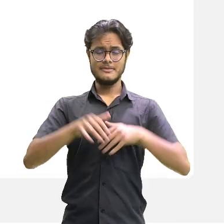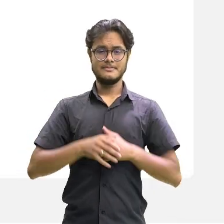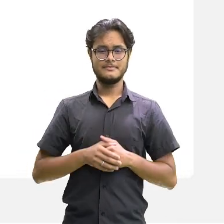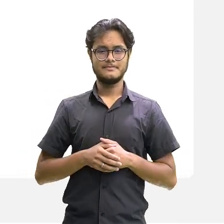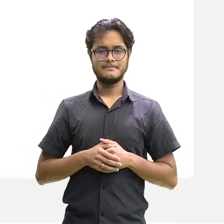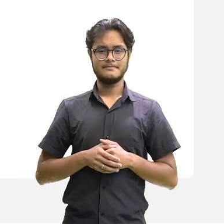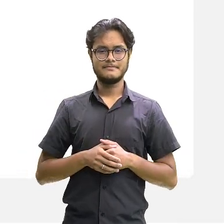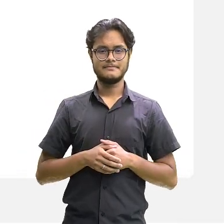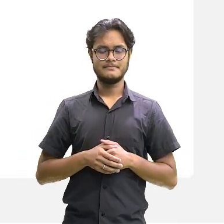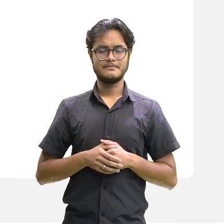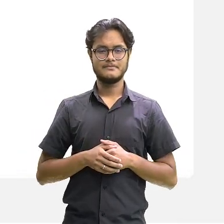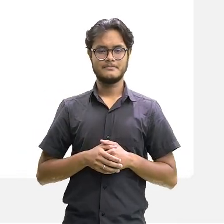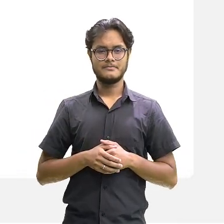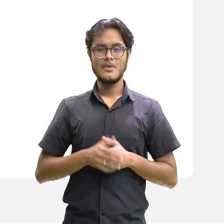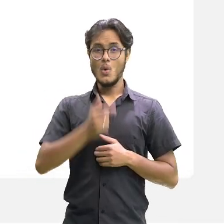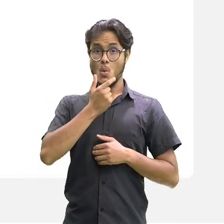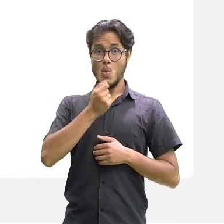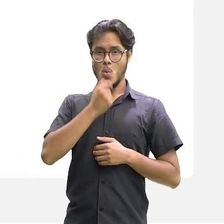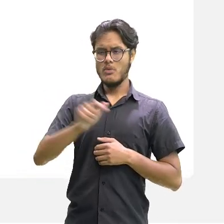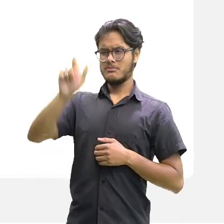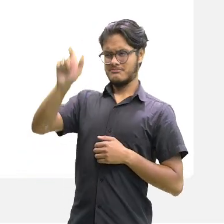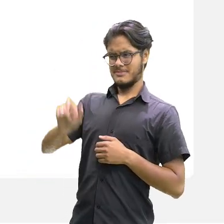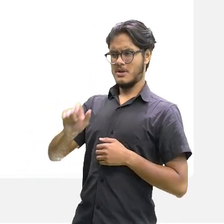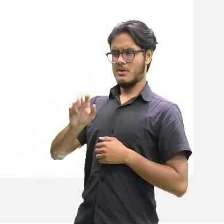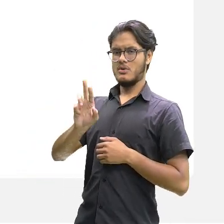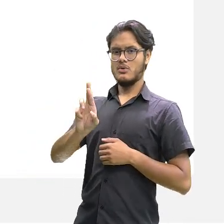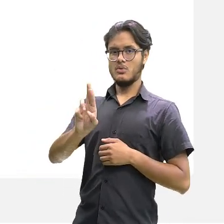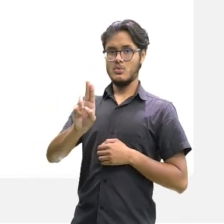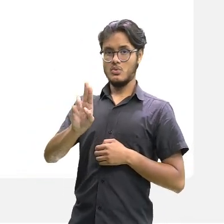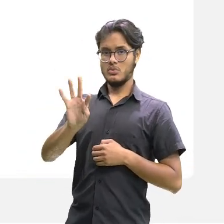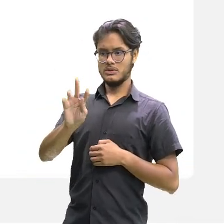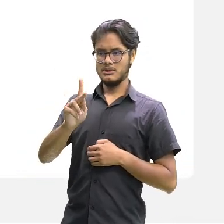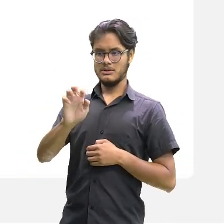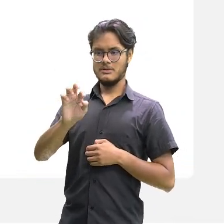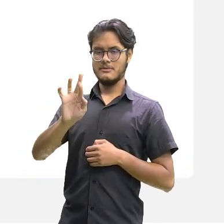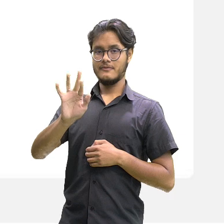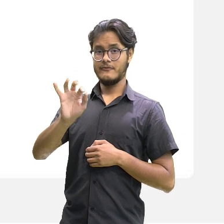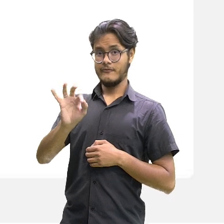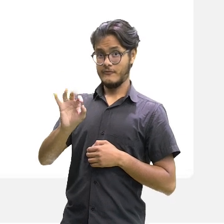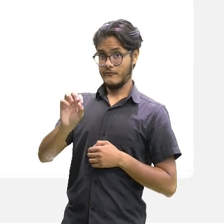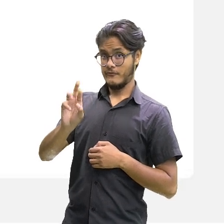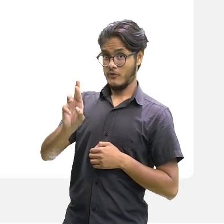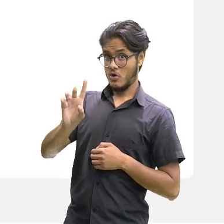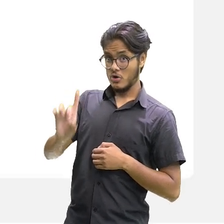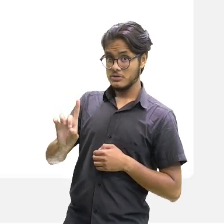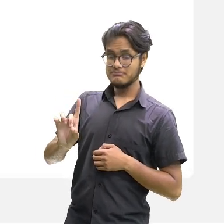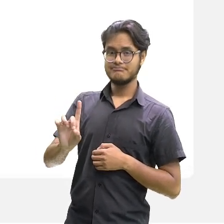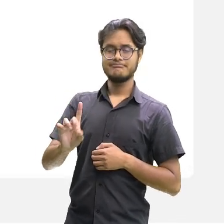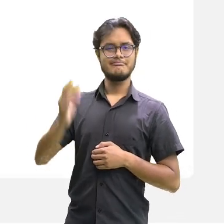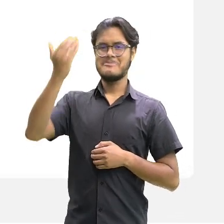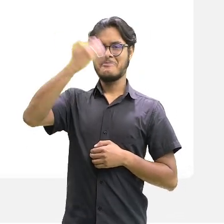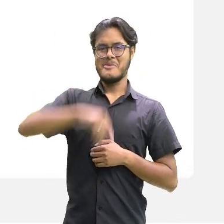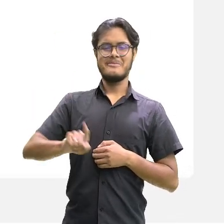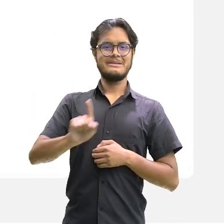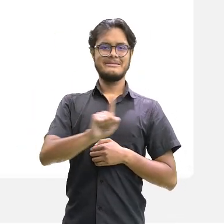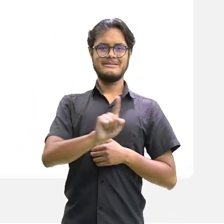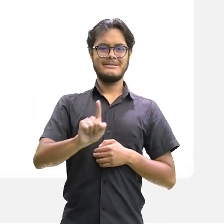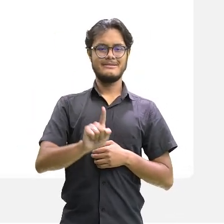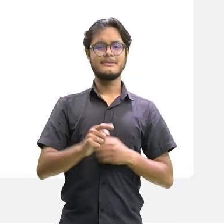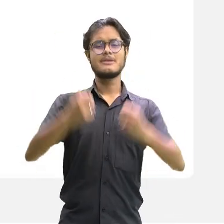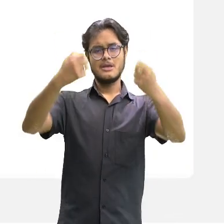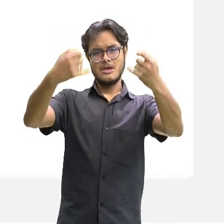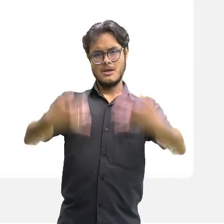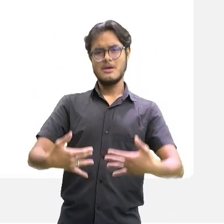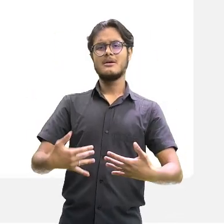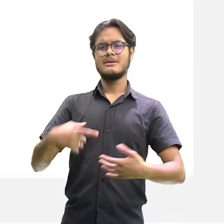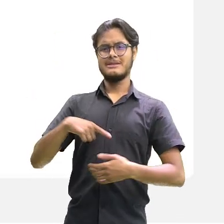explicava como o átomo conseguia não chocar, não colidir com o núcleo, né? Quem explicou isso foi o modelo